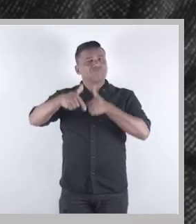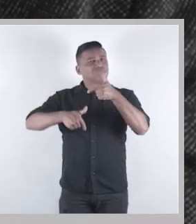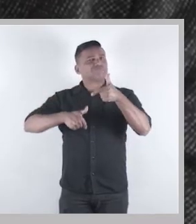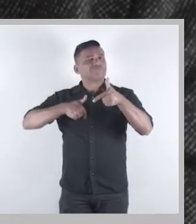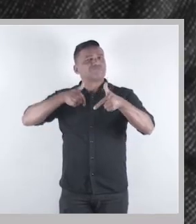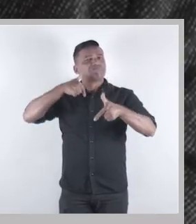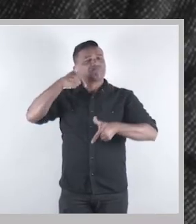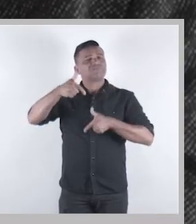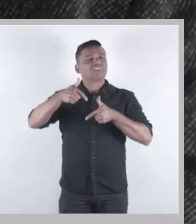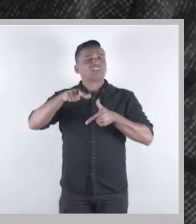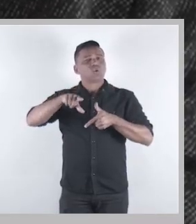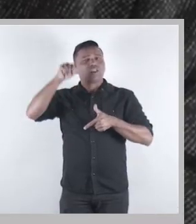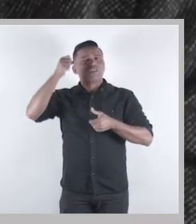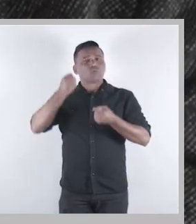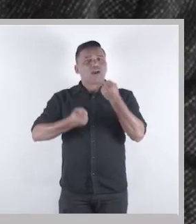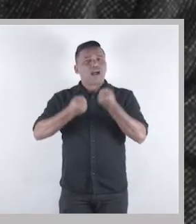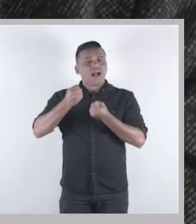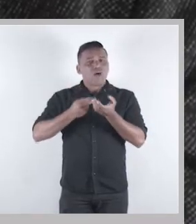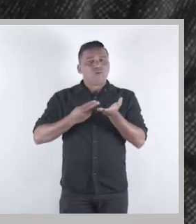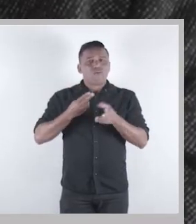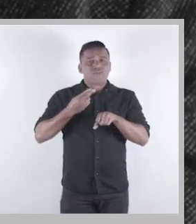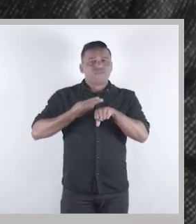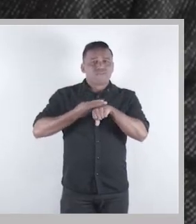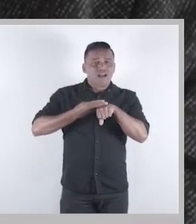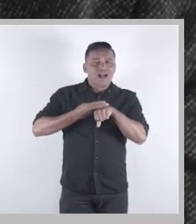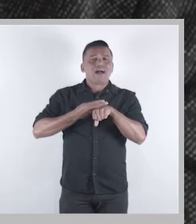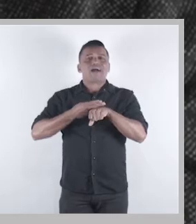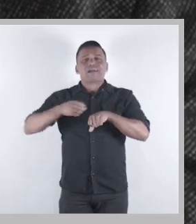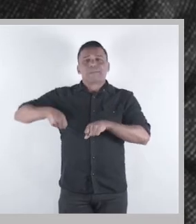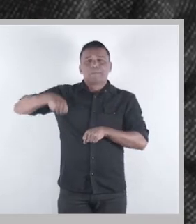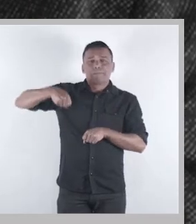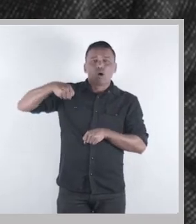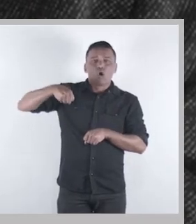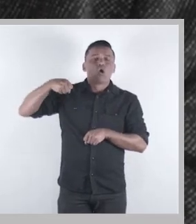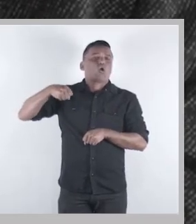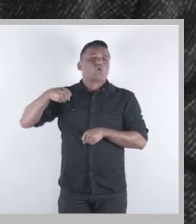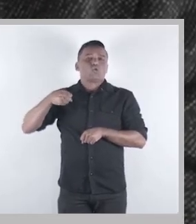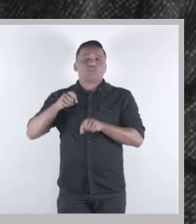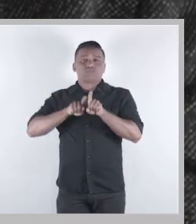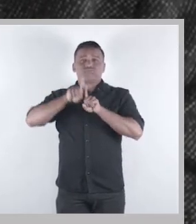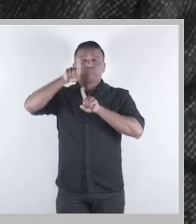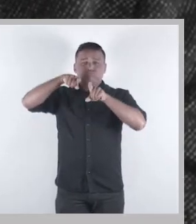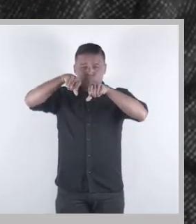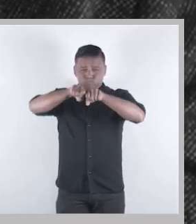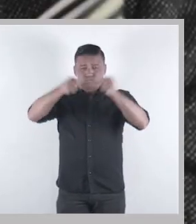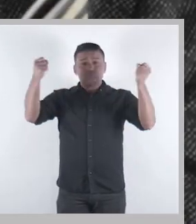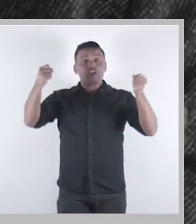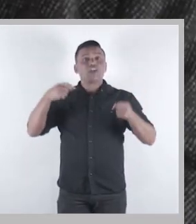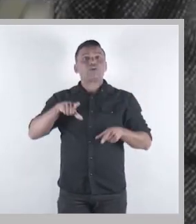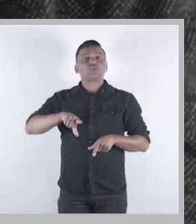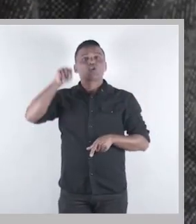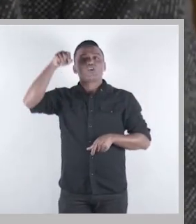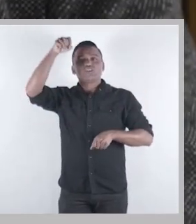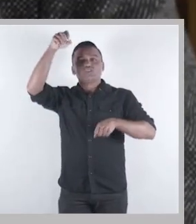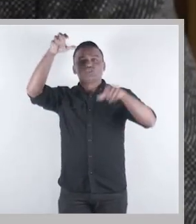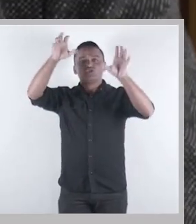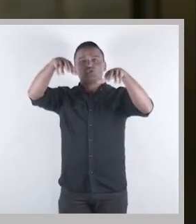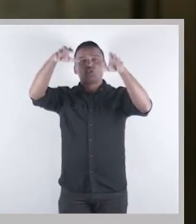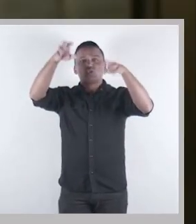mas eu escolho ser a chuva que lentamente dessolve fibra por fibra as os colares